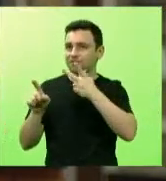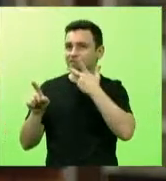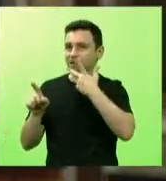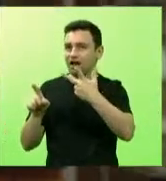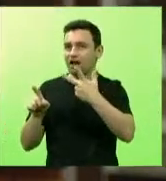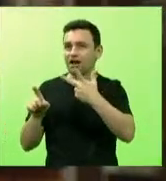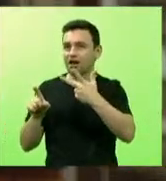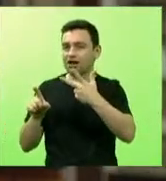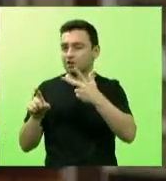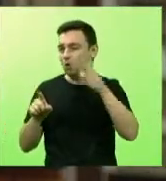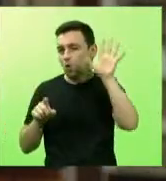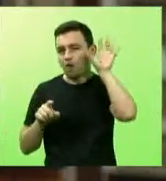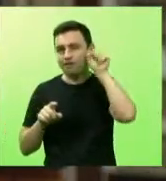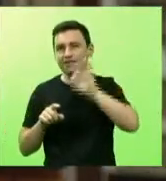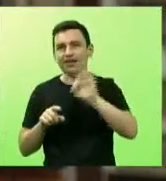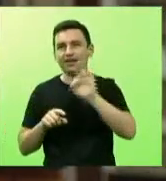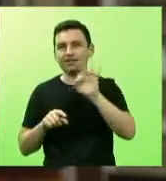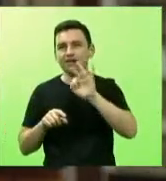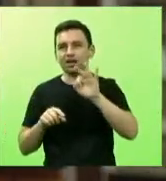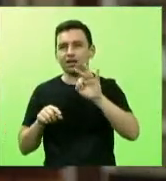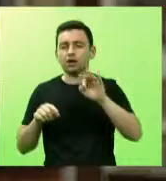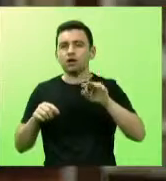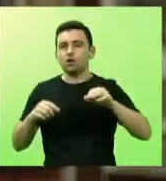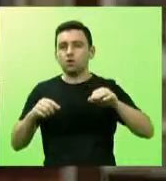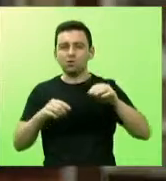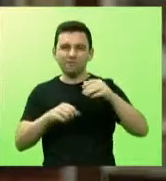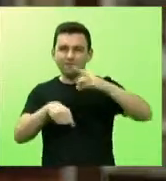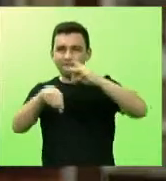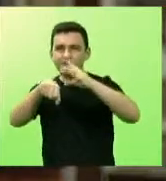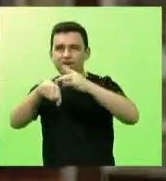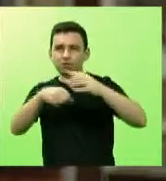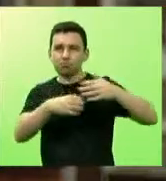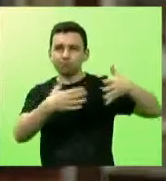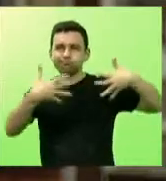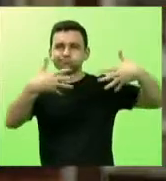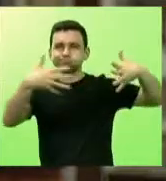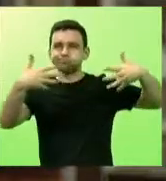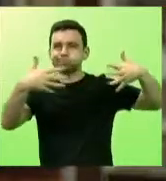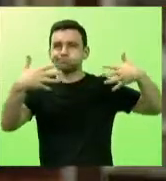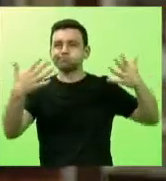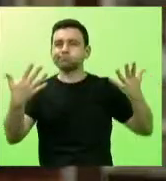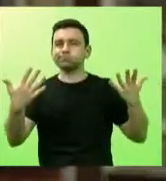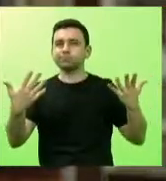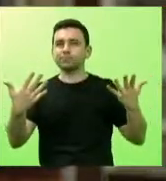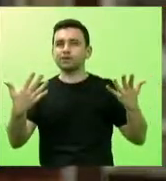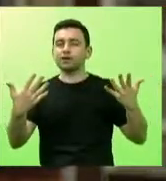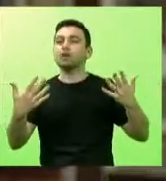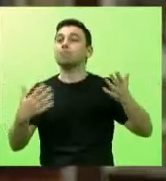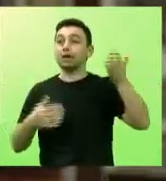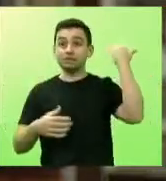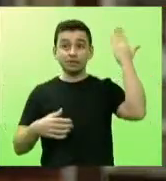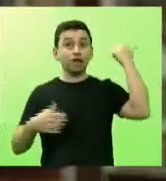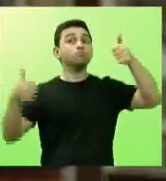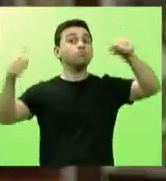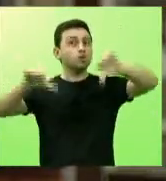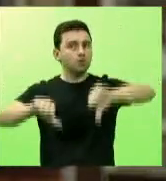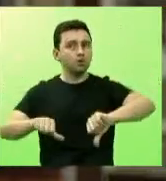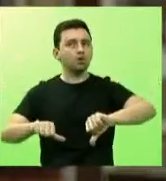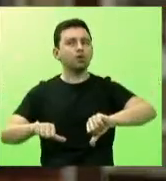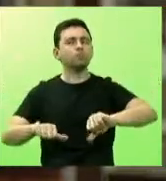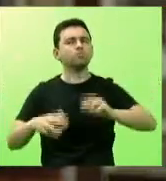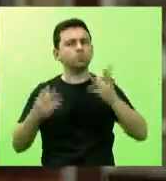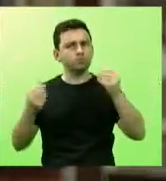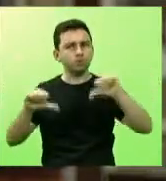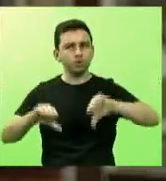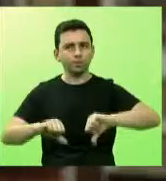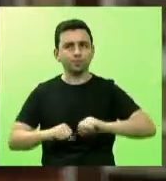ouve falando. Esse vidro aqui tremendo. E, segundo os deputados mais antigos, já foi pior. Já foi